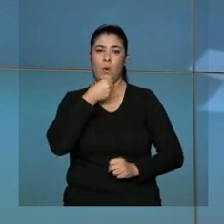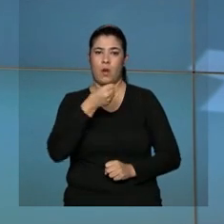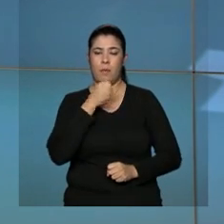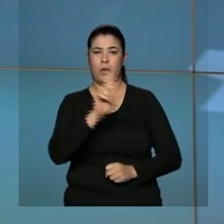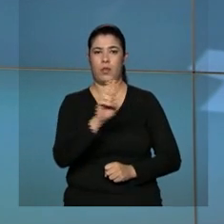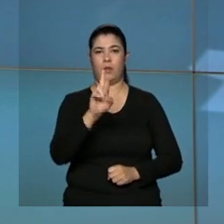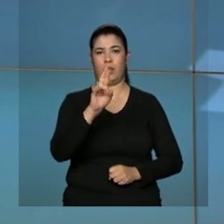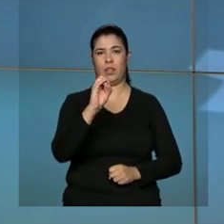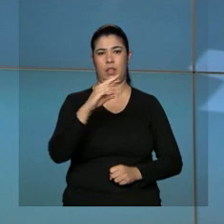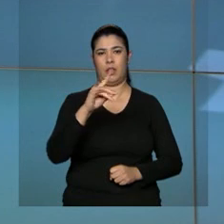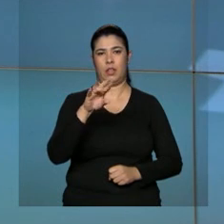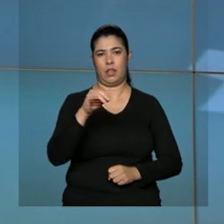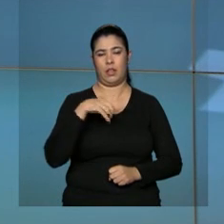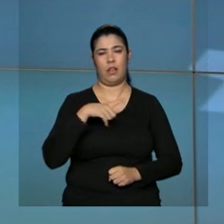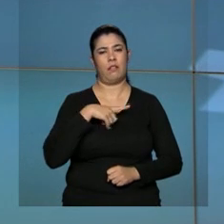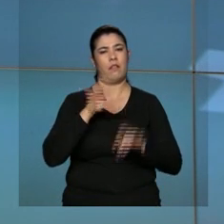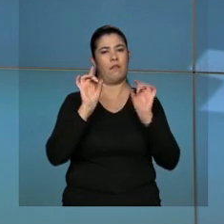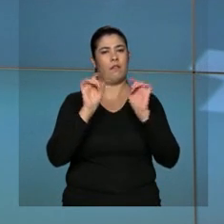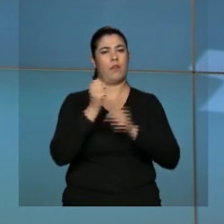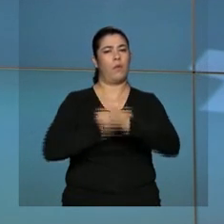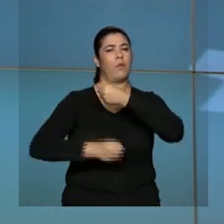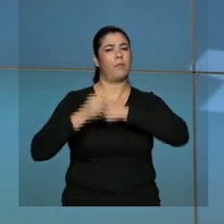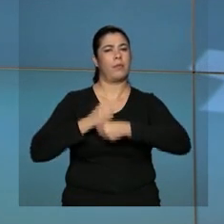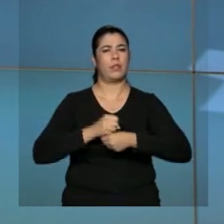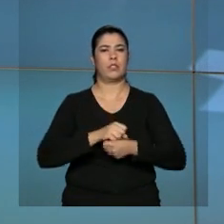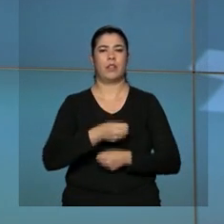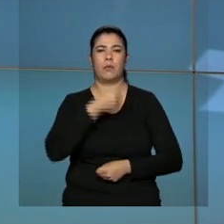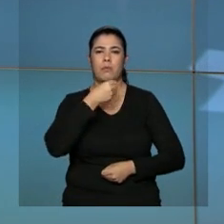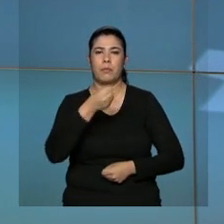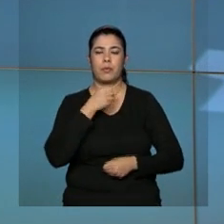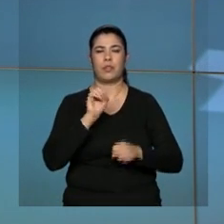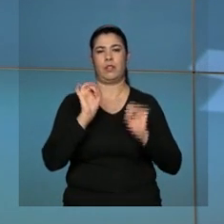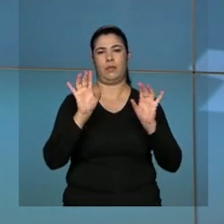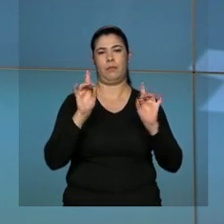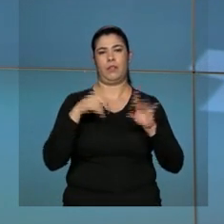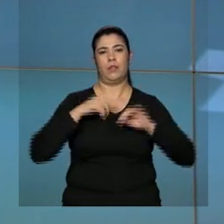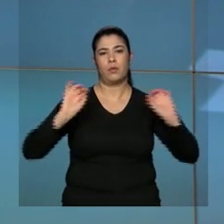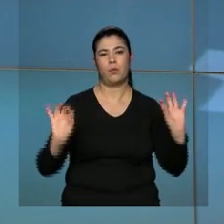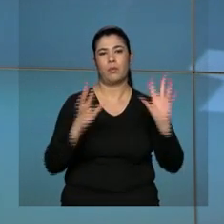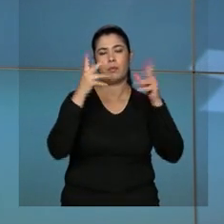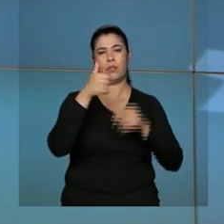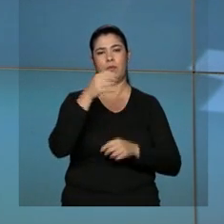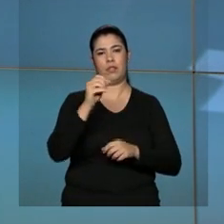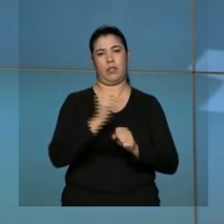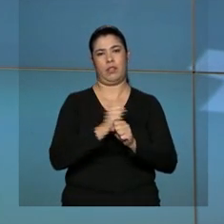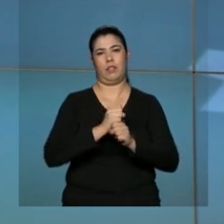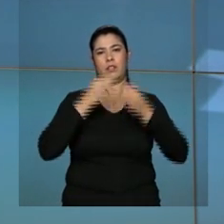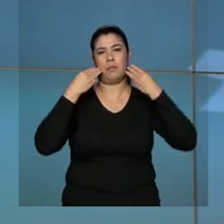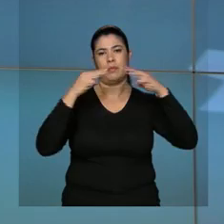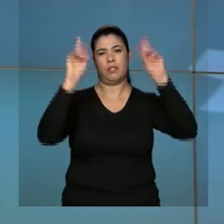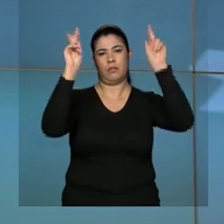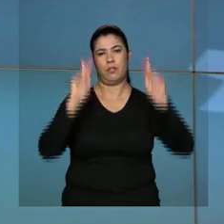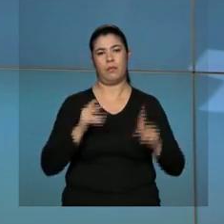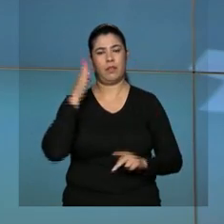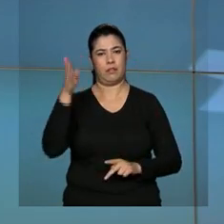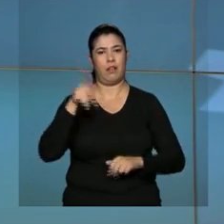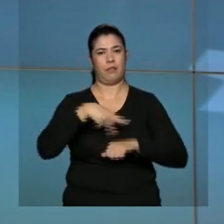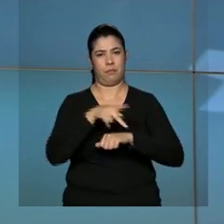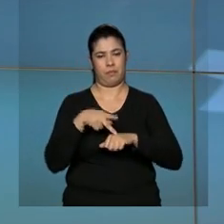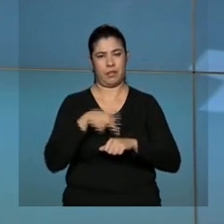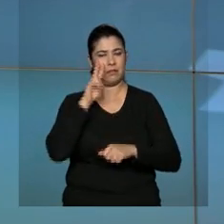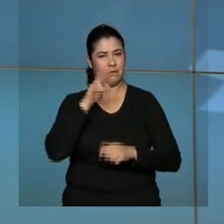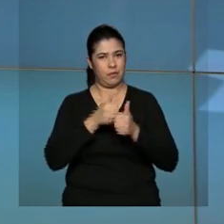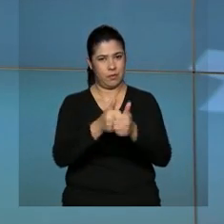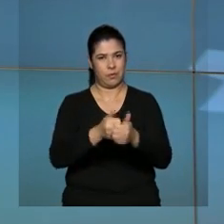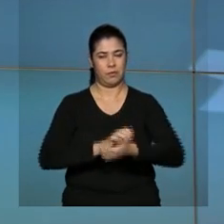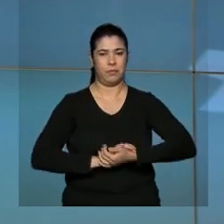Carandina fez uma reportagem especial no ano passado, por ocasião da comemoração dos 10 anos da missão de paz no Haiti.